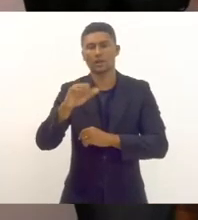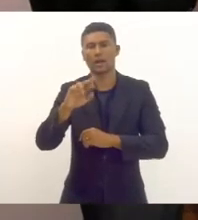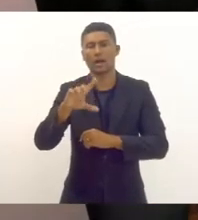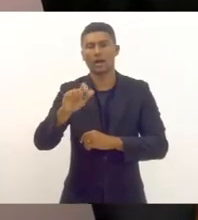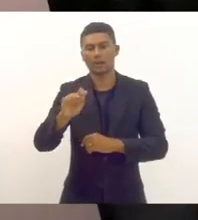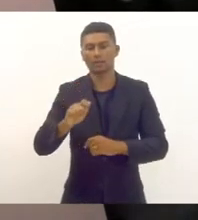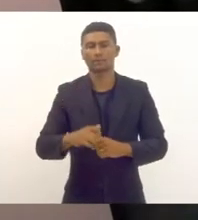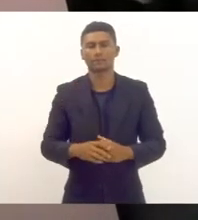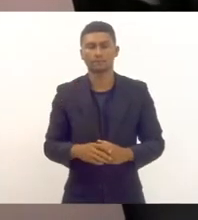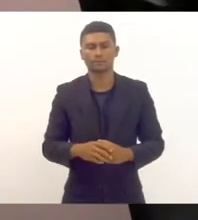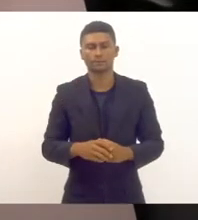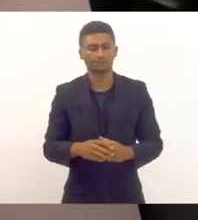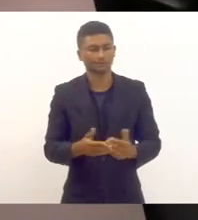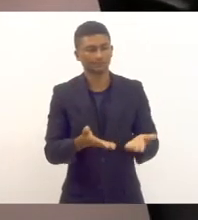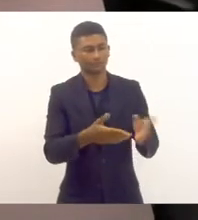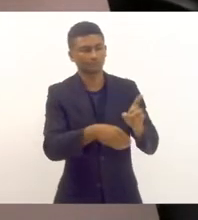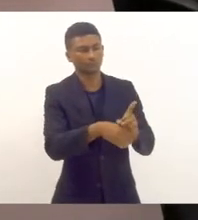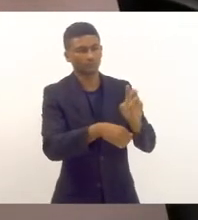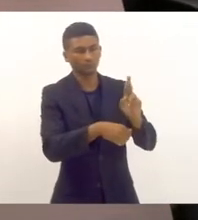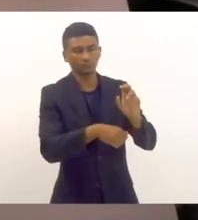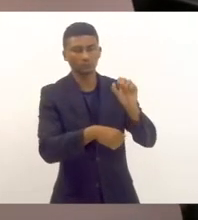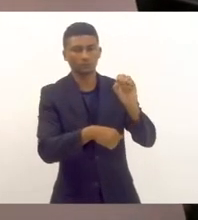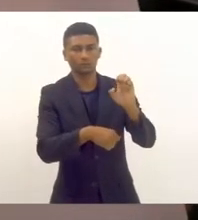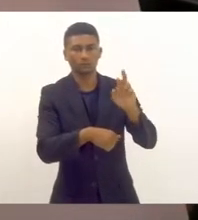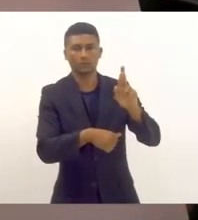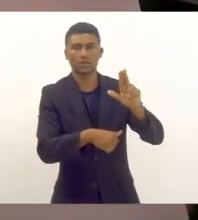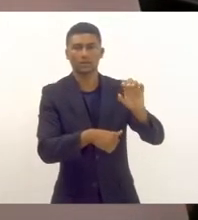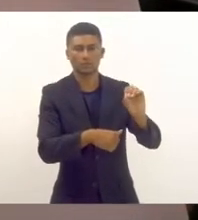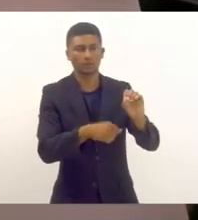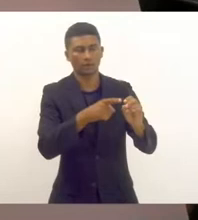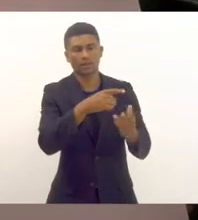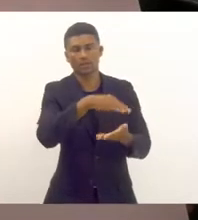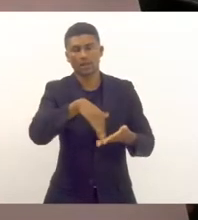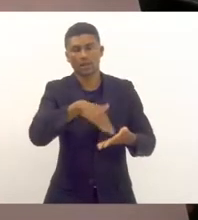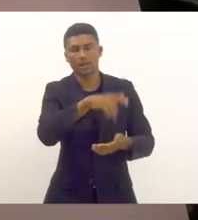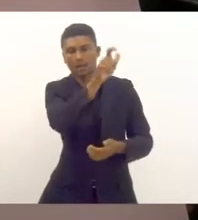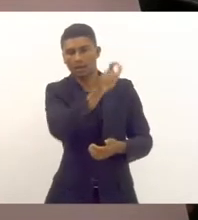Doutor Sérgio Viana, secretário da FETranscarga.